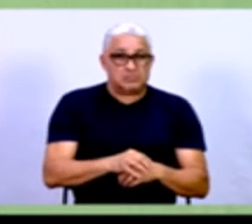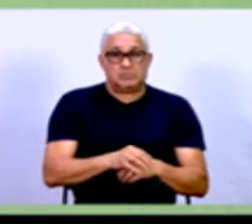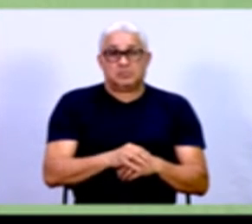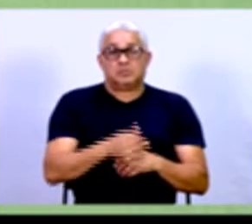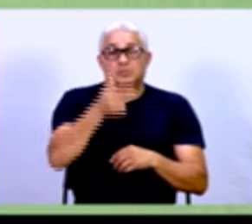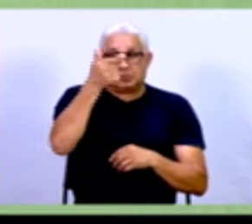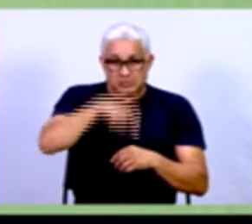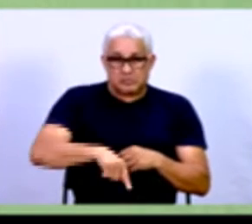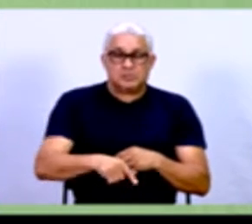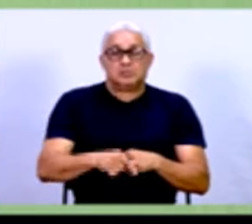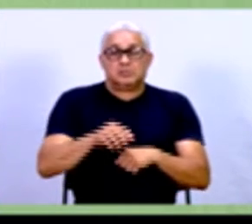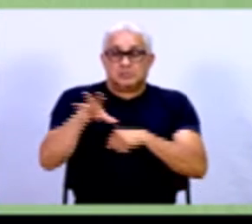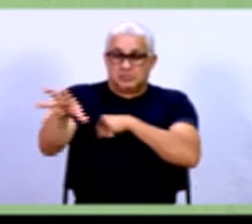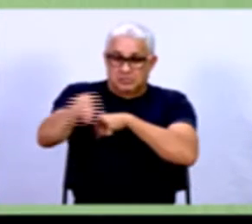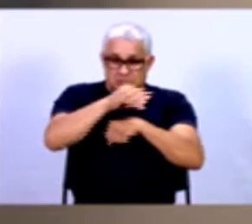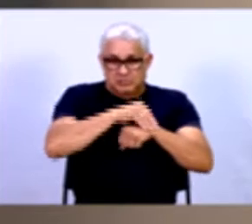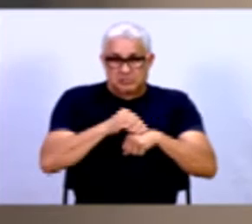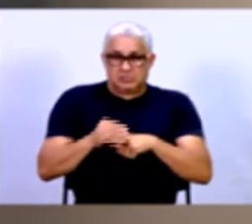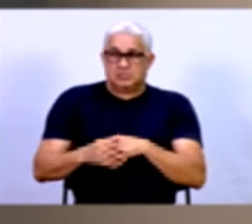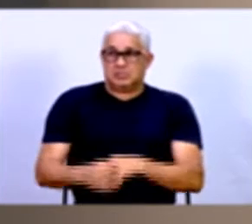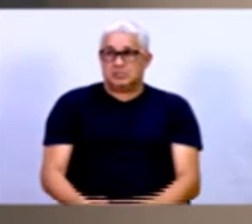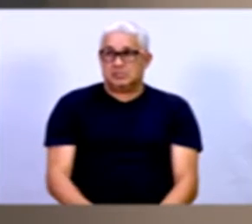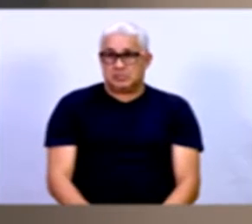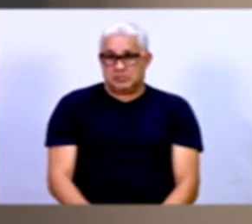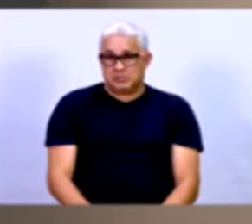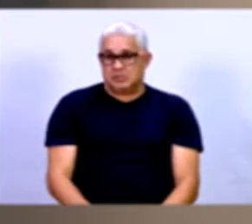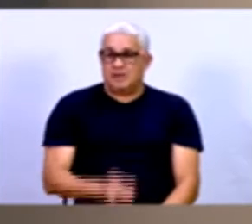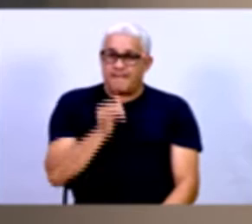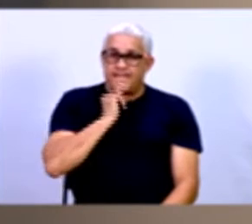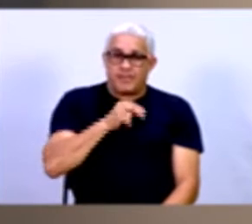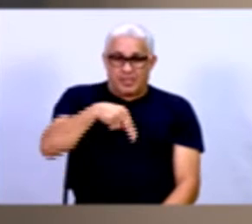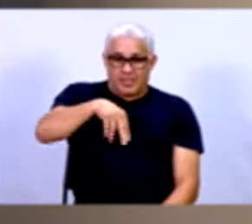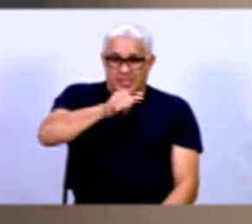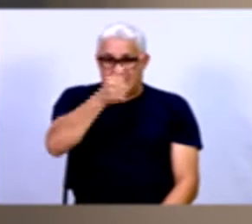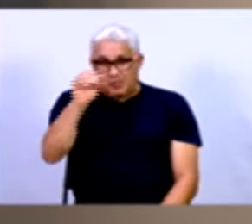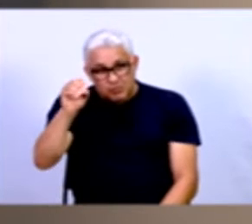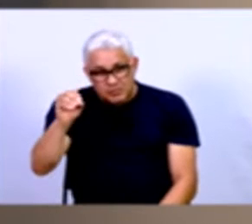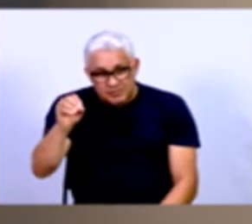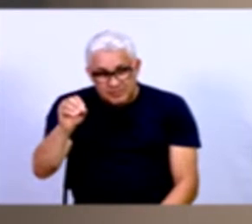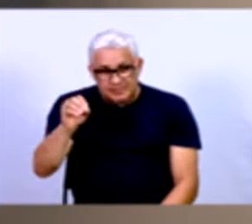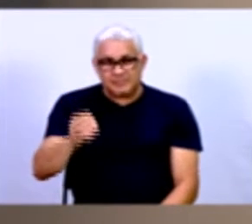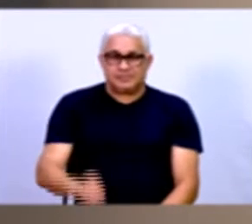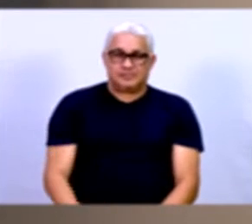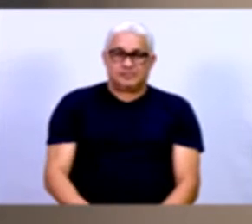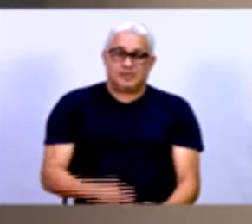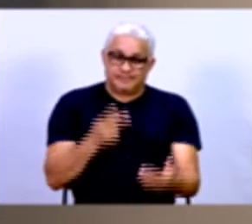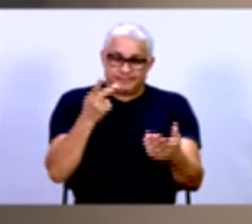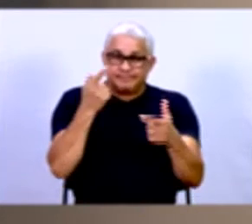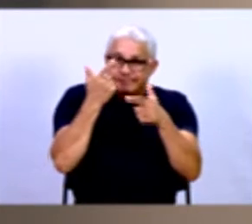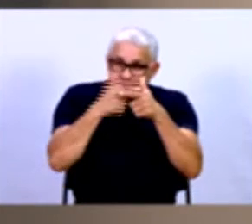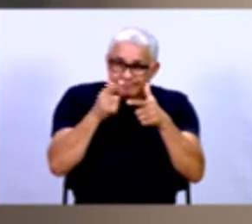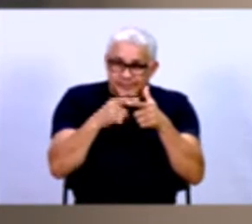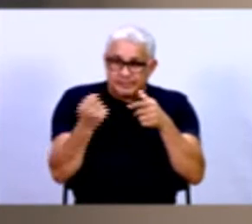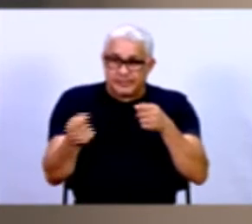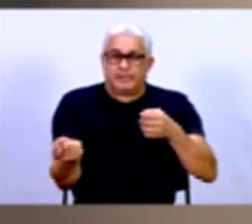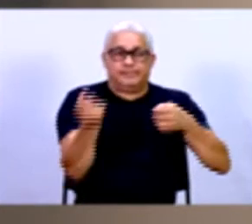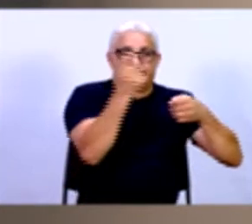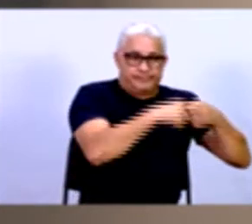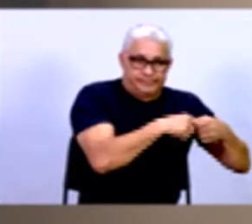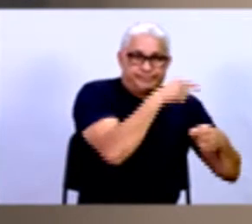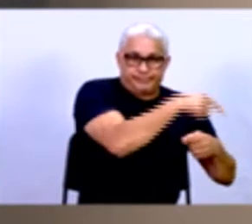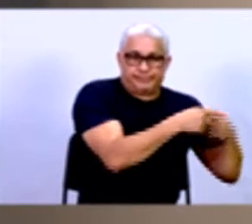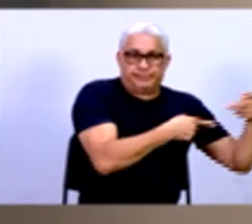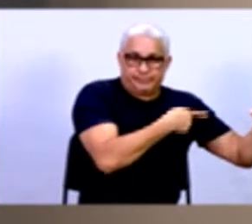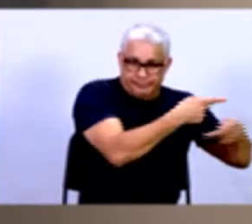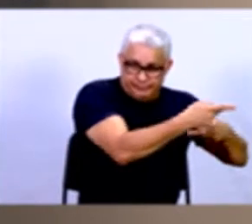nova coleta de dados. É aqui que a gente, quando dá um não aqui, que deu problema, no caso, a gente vai voltar lá para o planejamento,